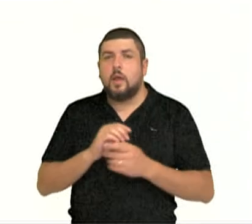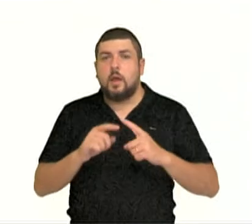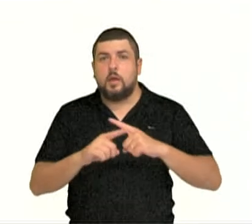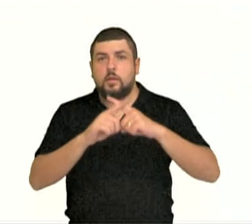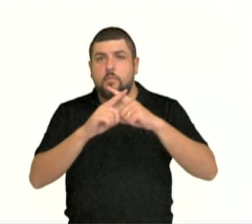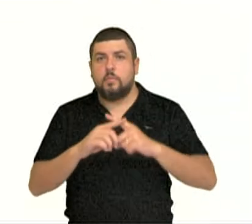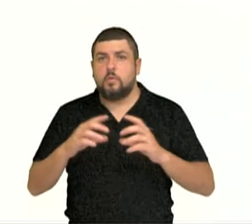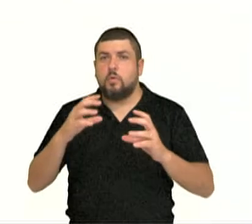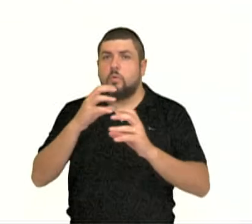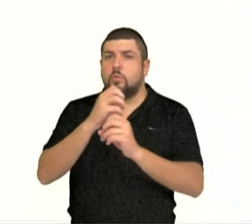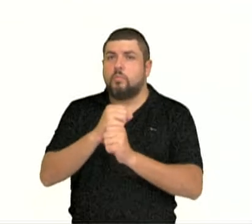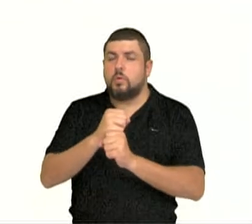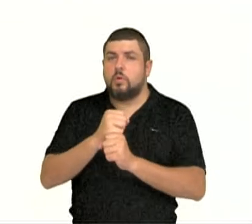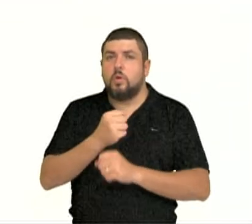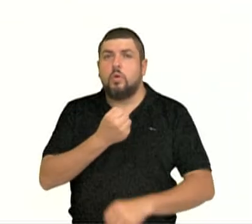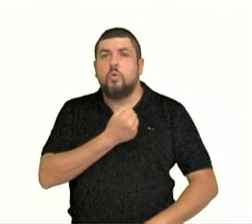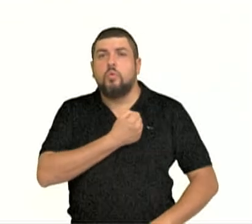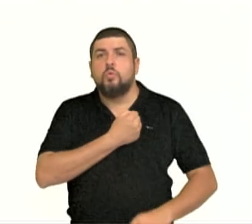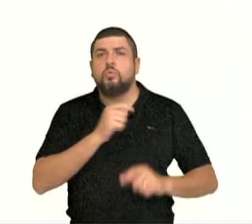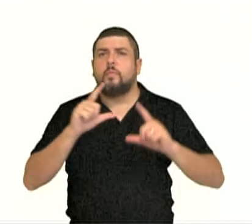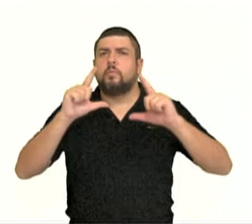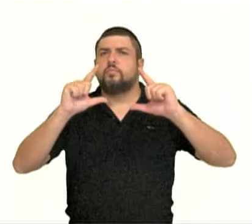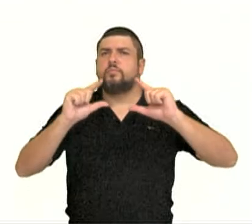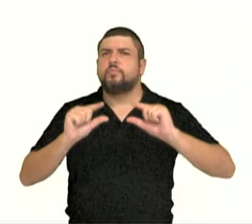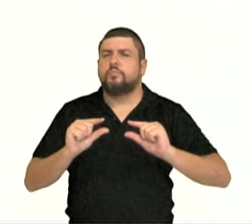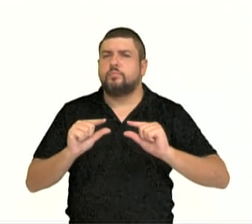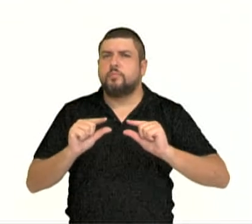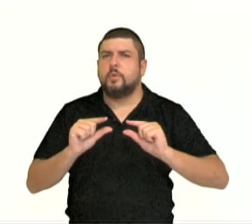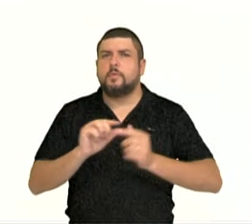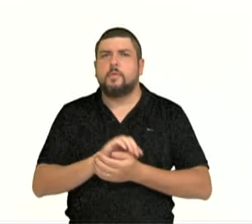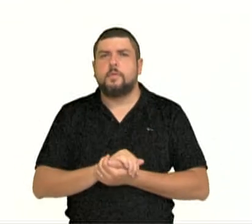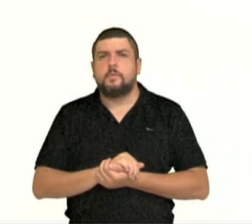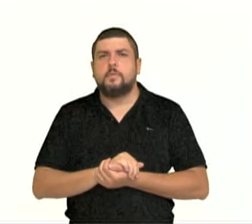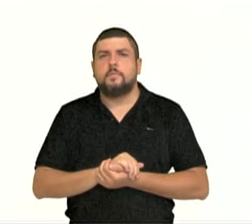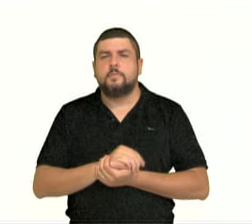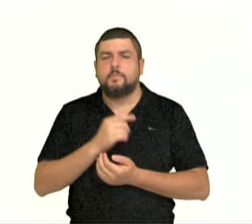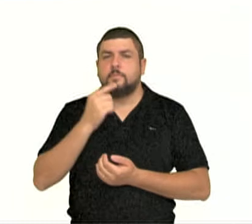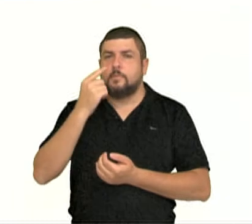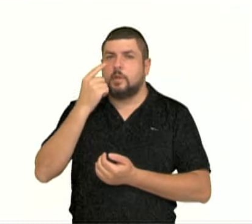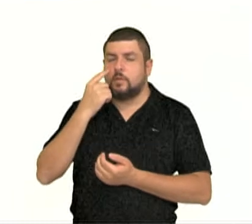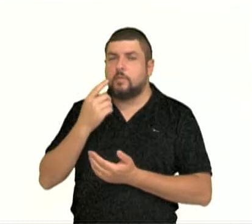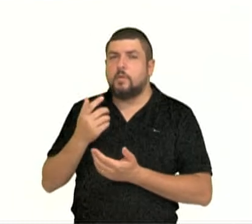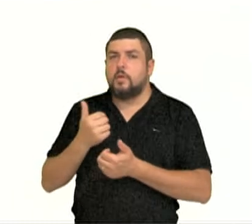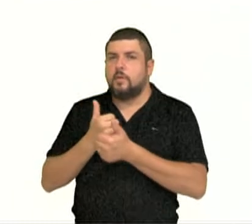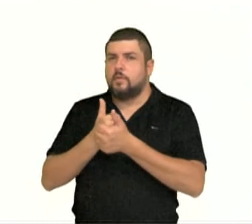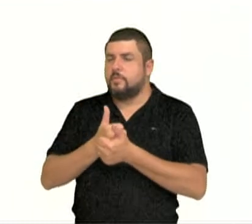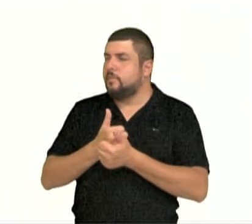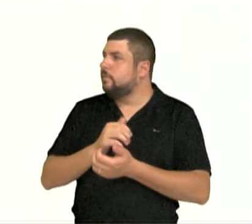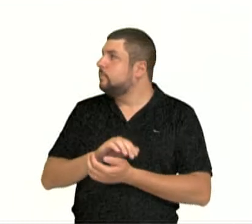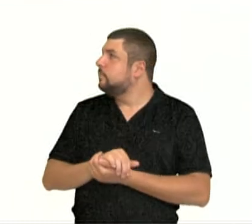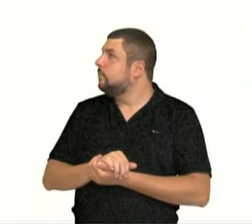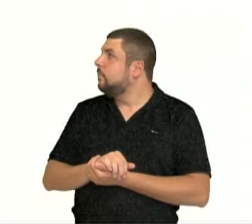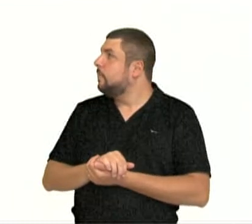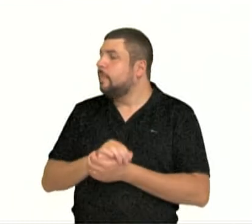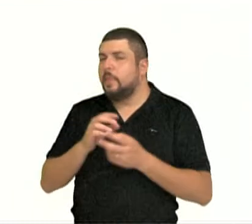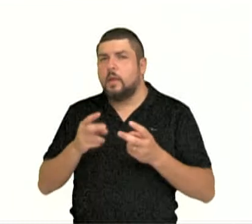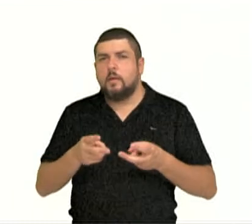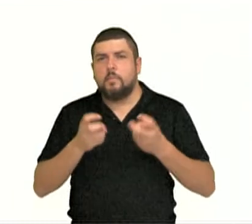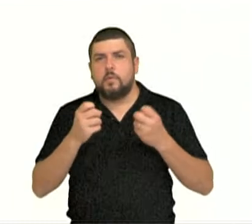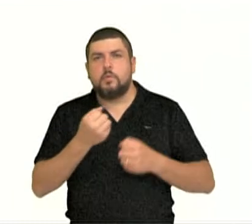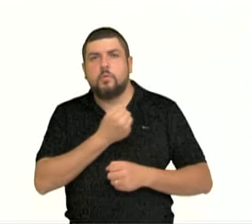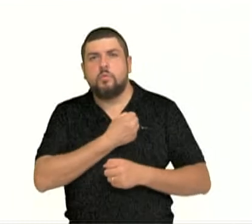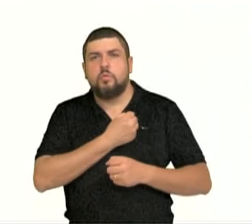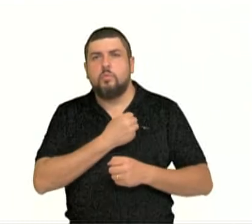um número menor que os números que a gente tem ali, Então, perceba que deu um número menor que